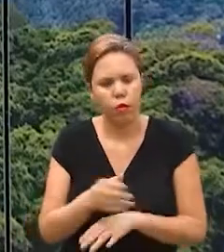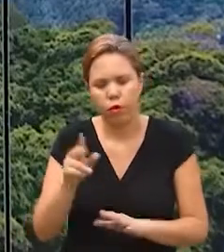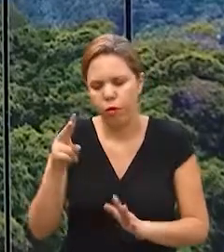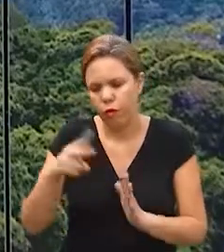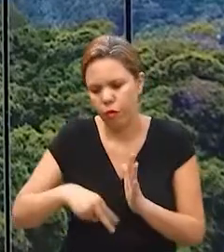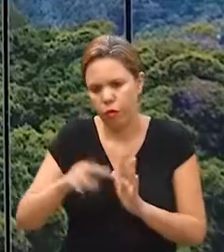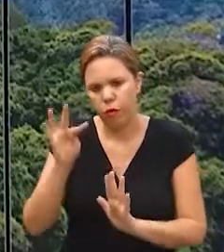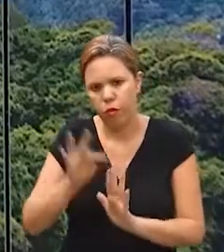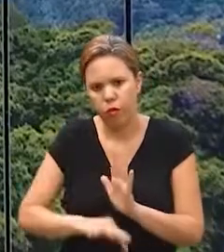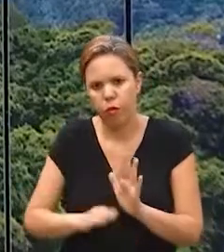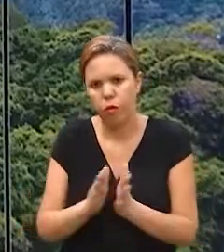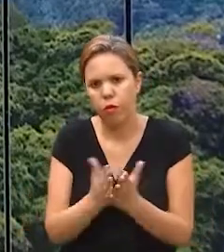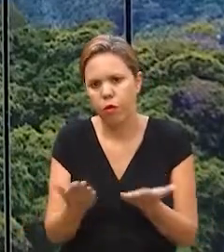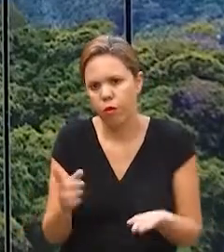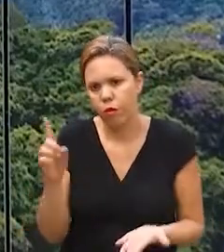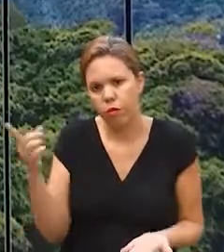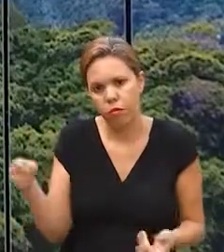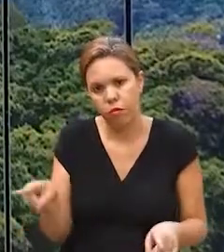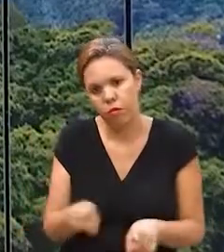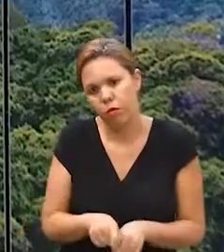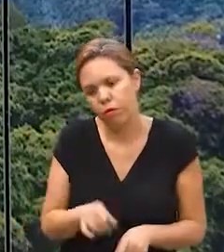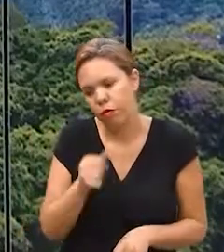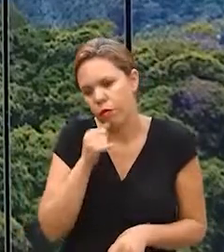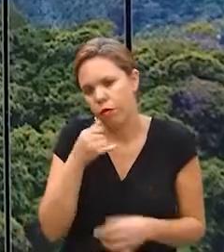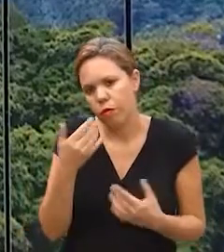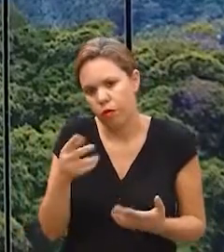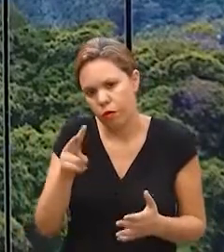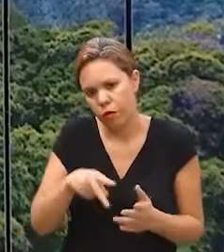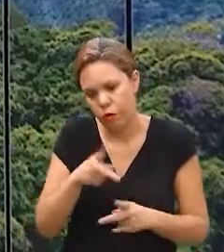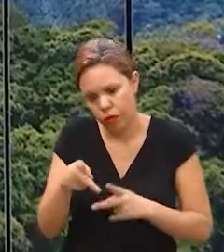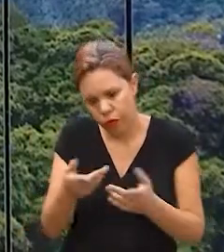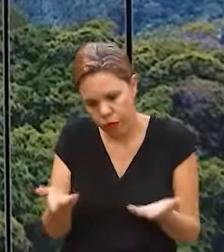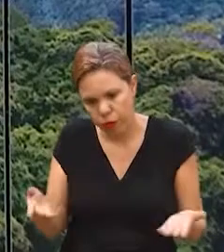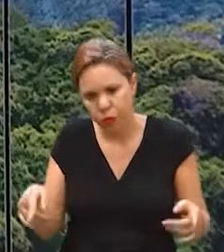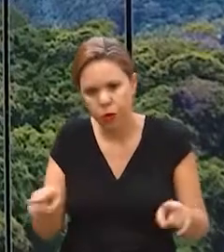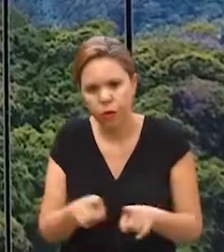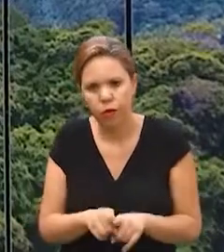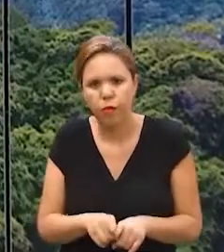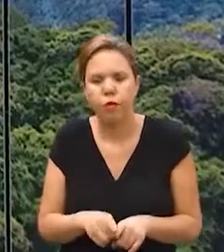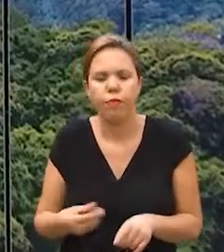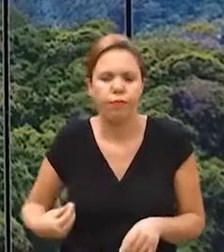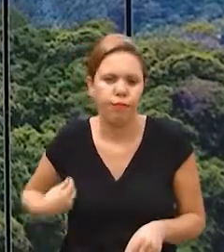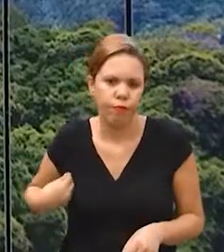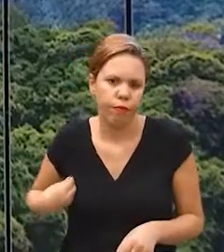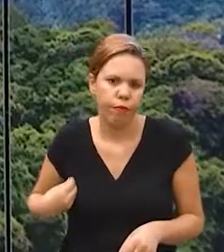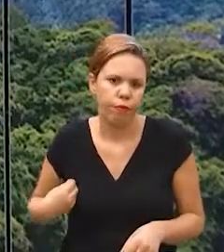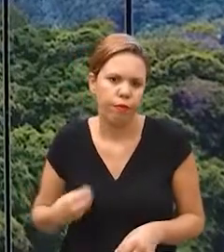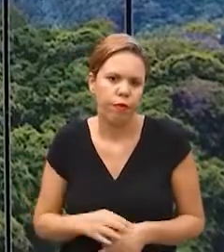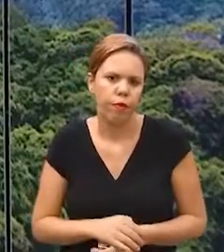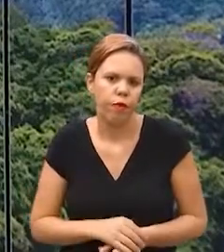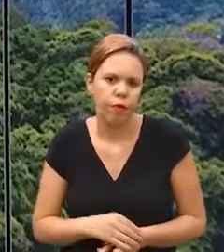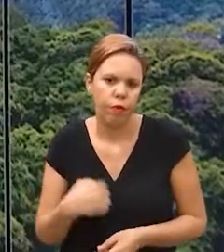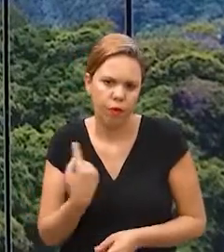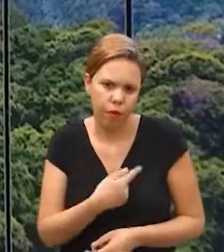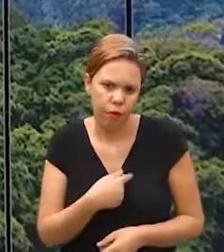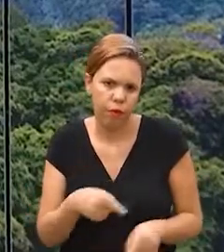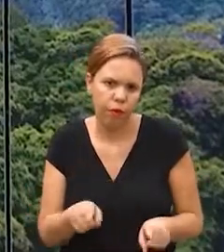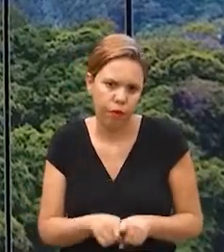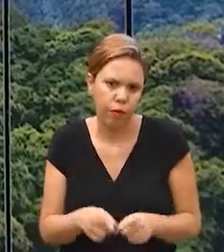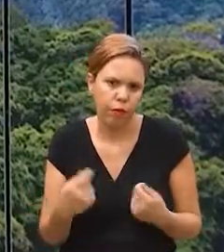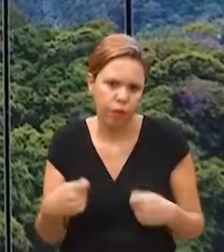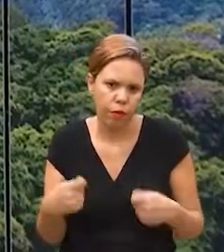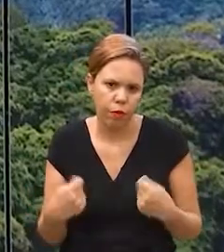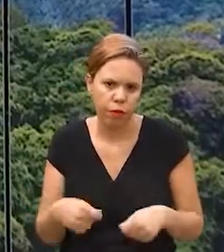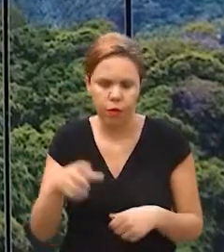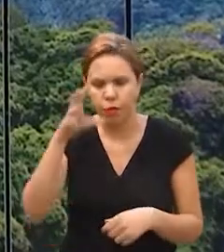texto bíblico, por exemplo. E essa população ela é presente. E aí nós também